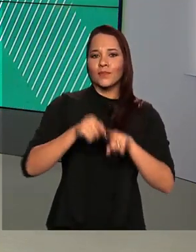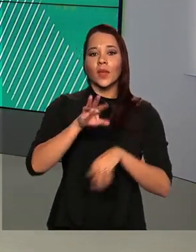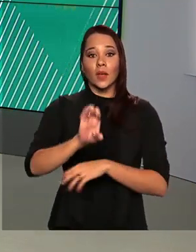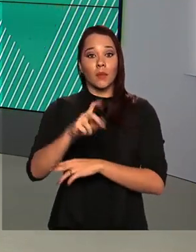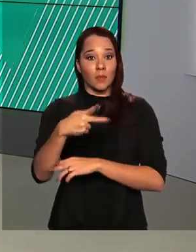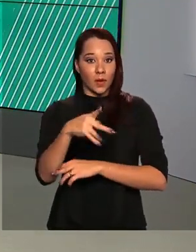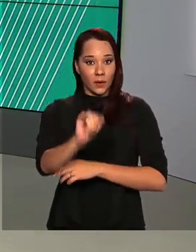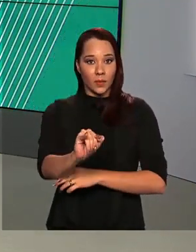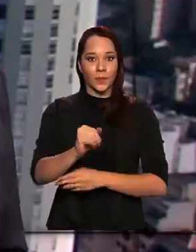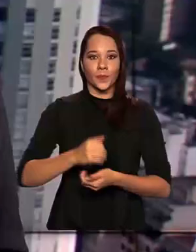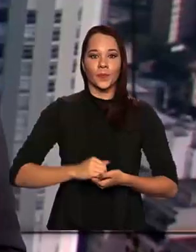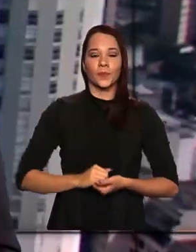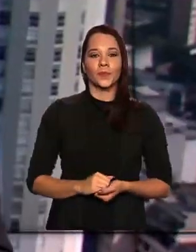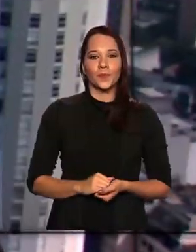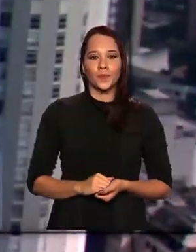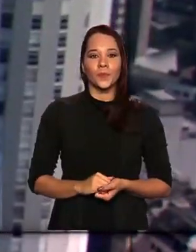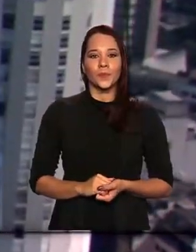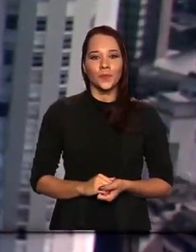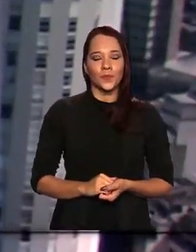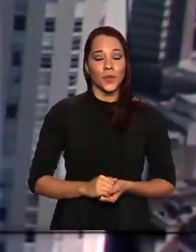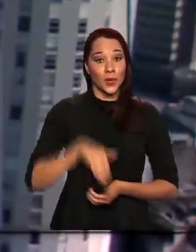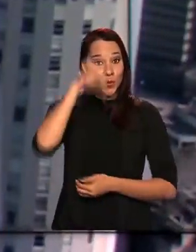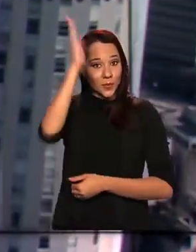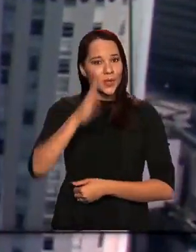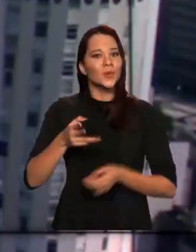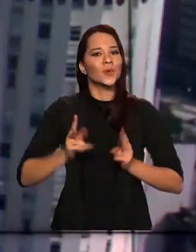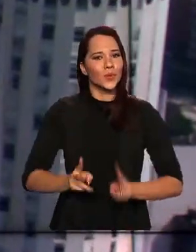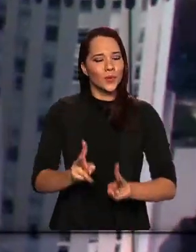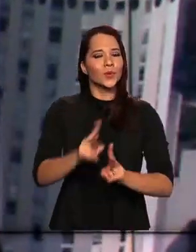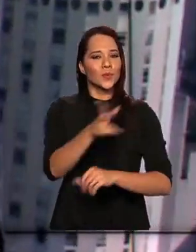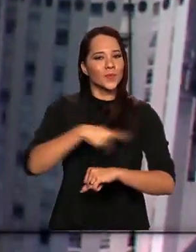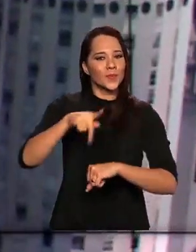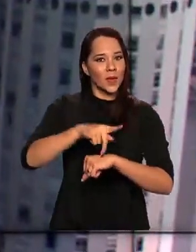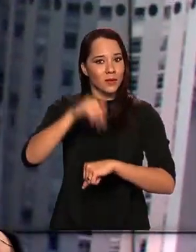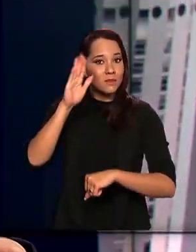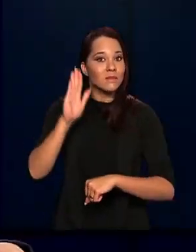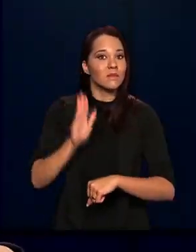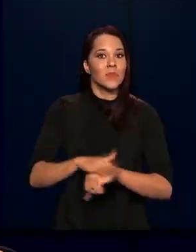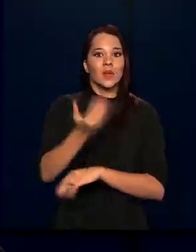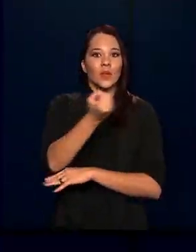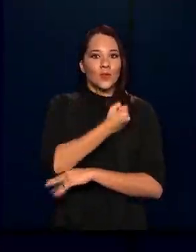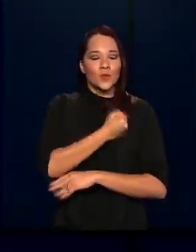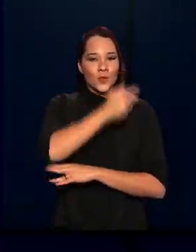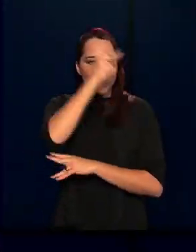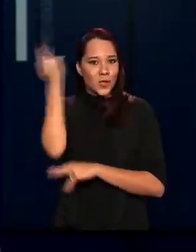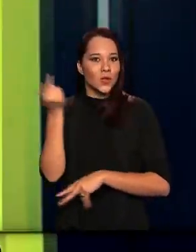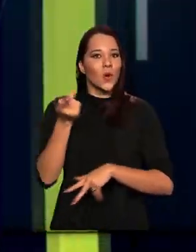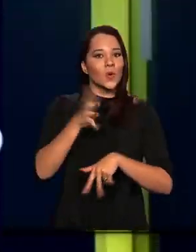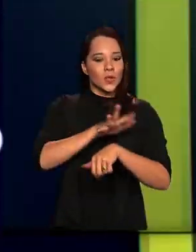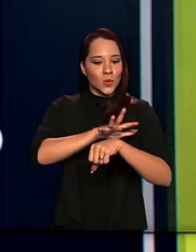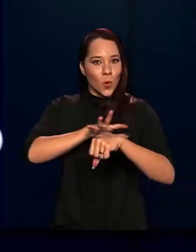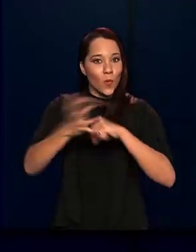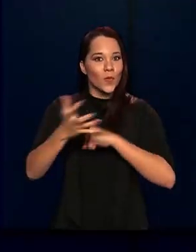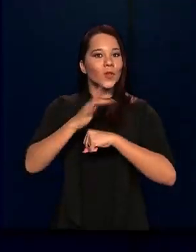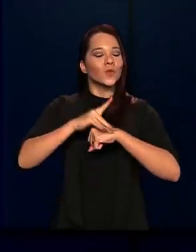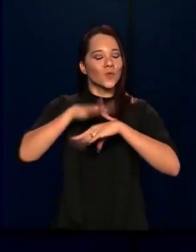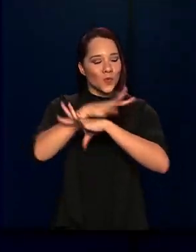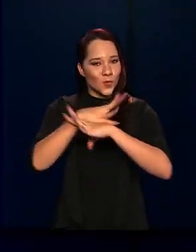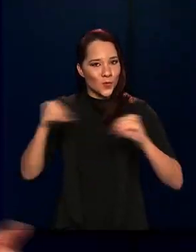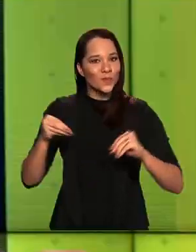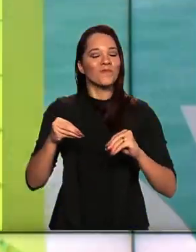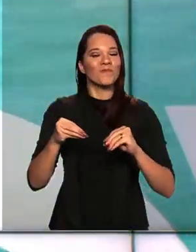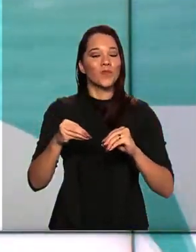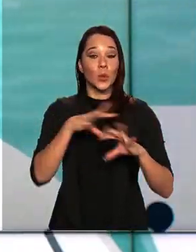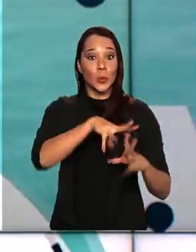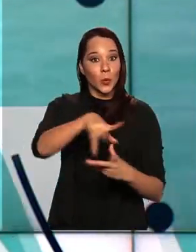proteção individual. E o Brasil continua sendo o país com o maior número de recuperados da Covid-19 no mundo.